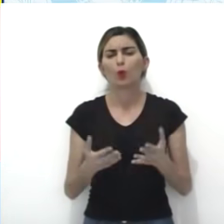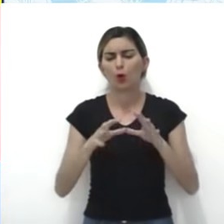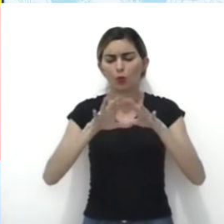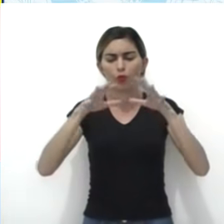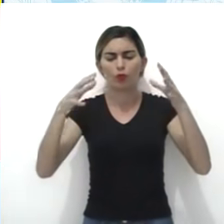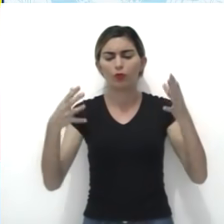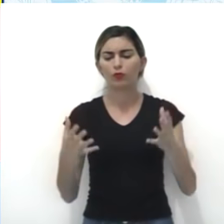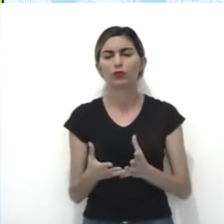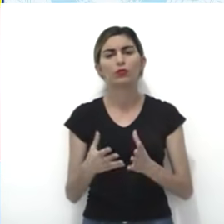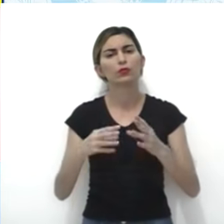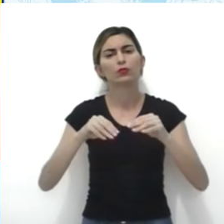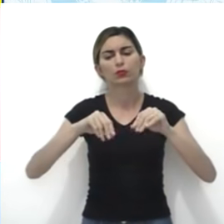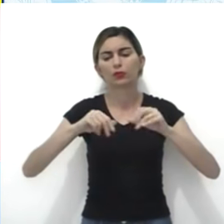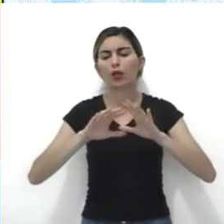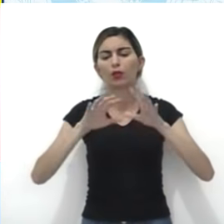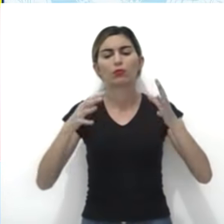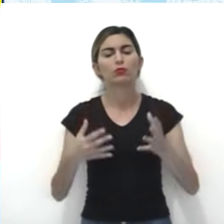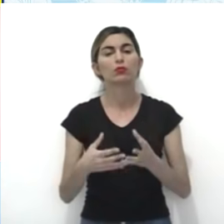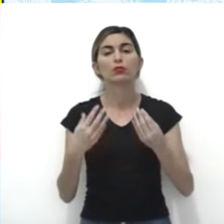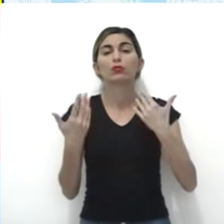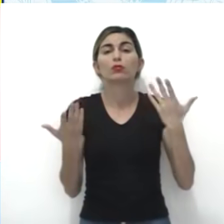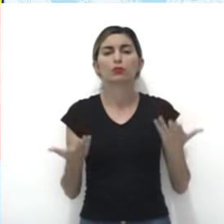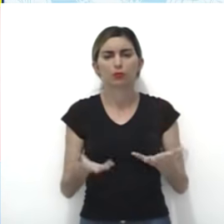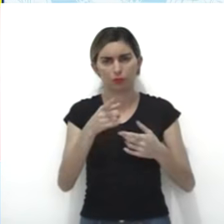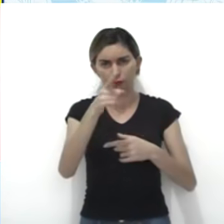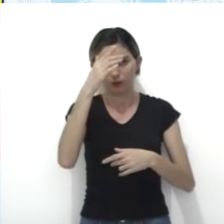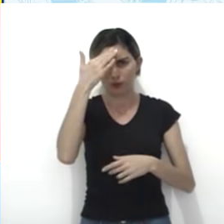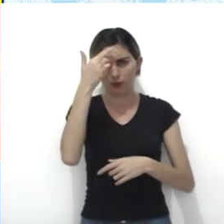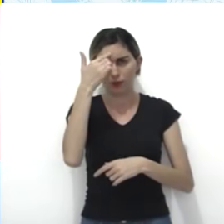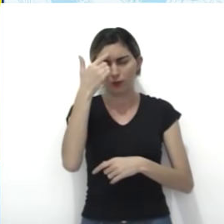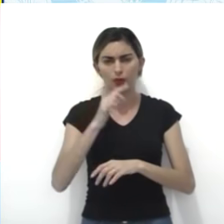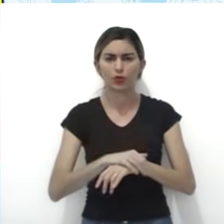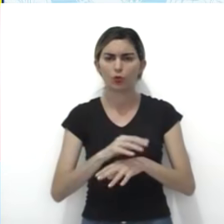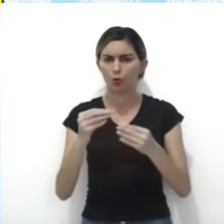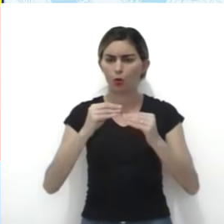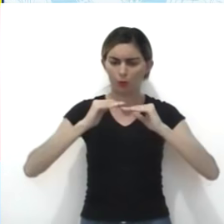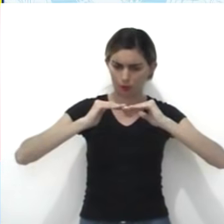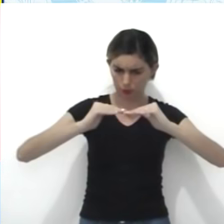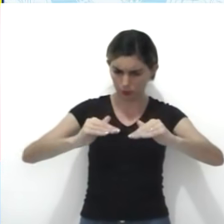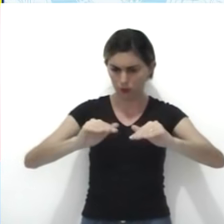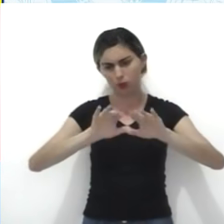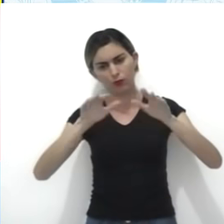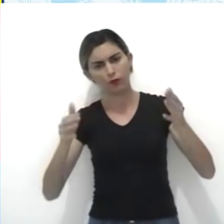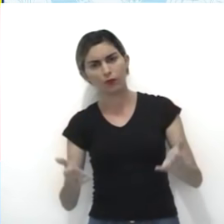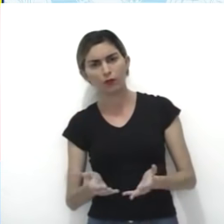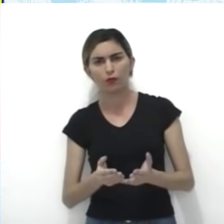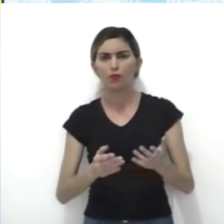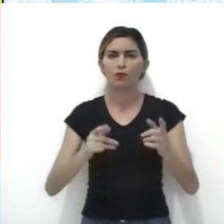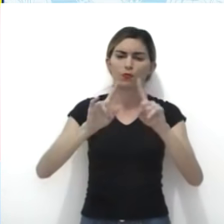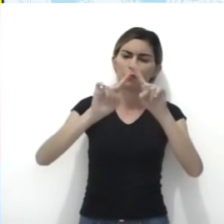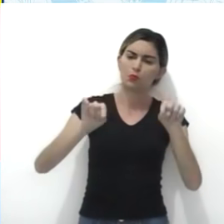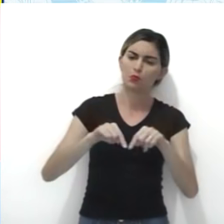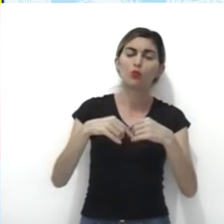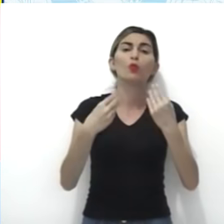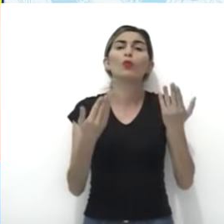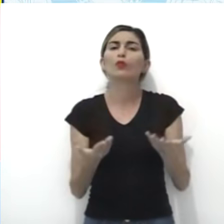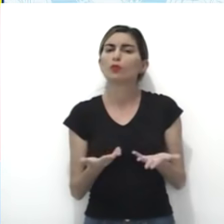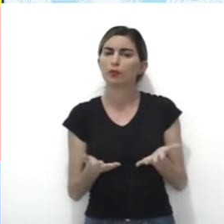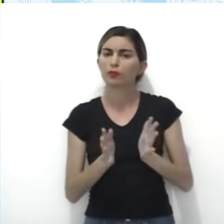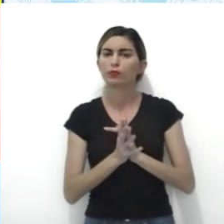qual é a forma da terra você já pensou se você já tem a resposta